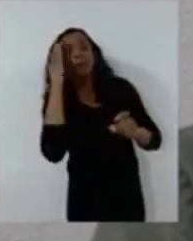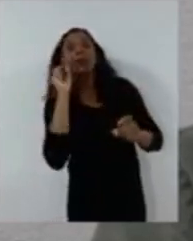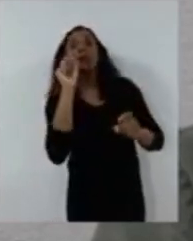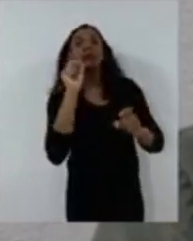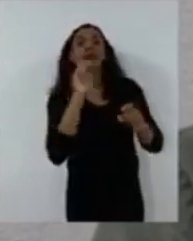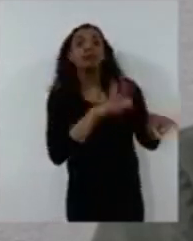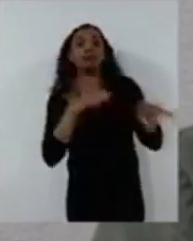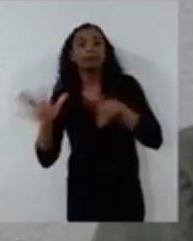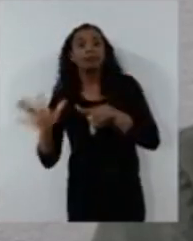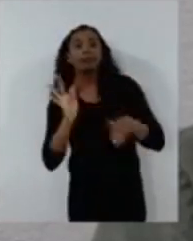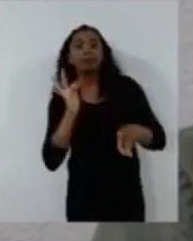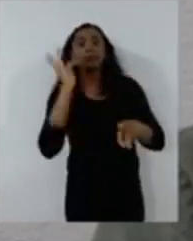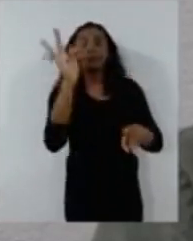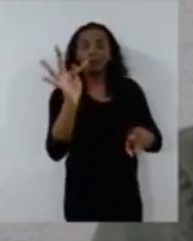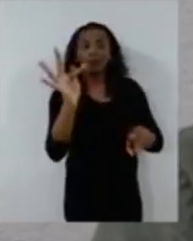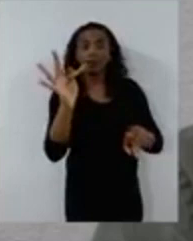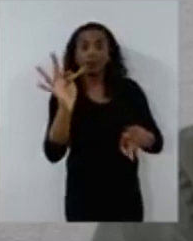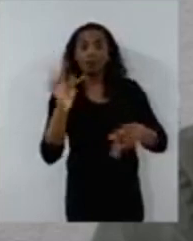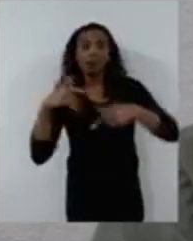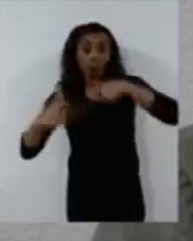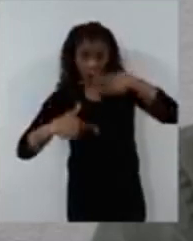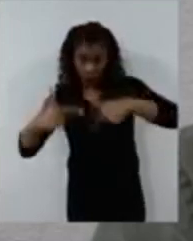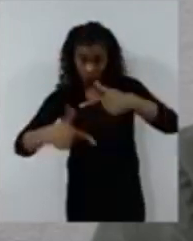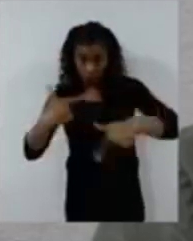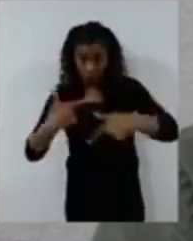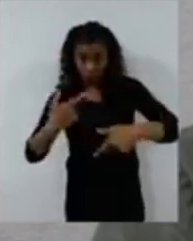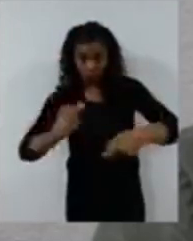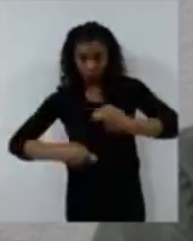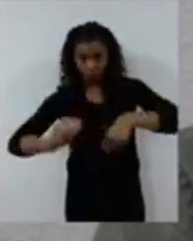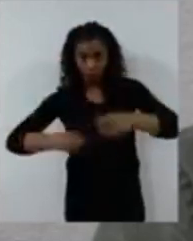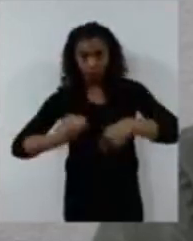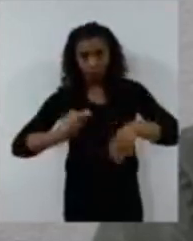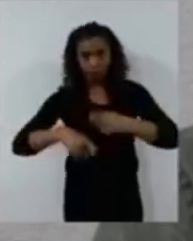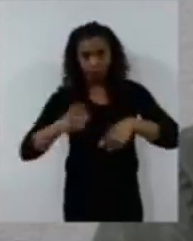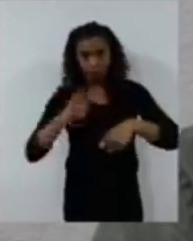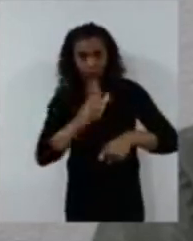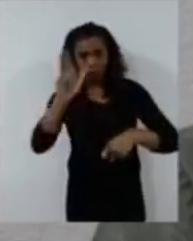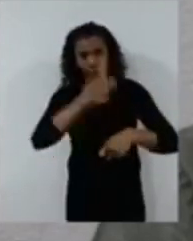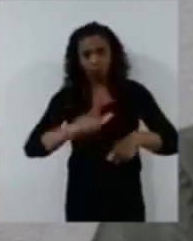vem as atividades comerciais em Muriaé estarão